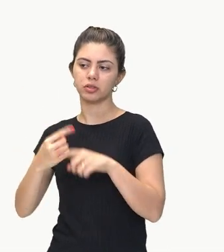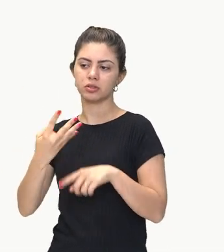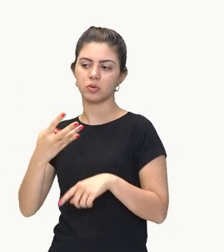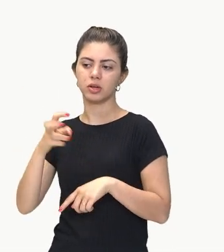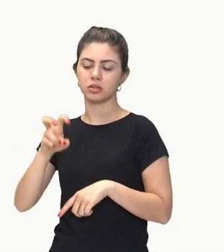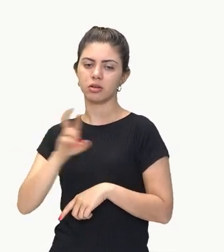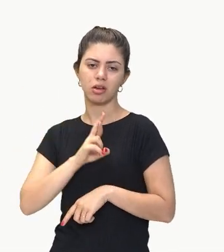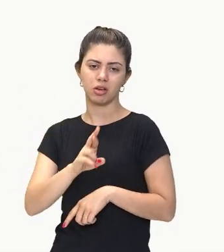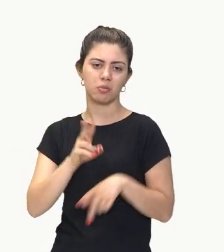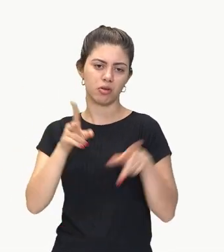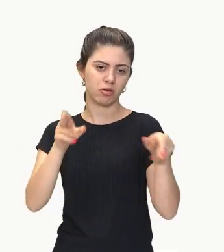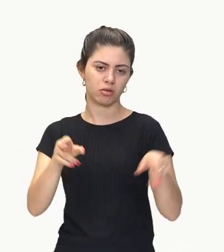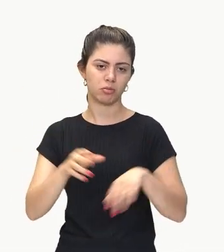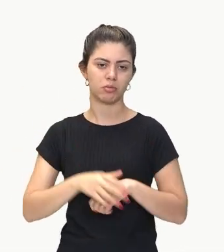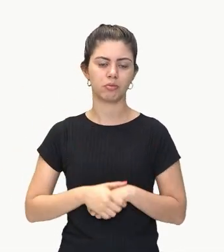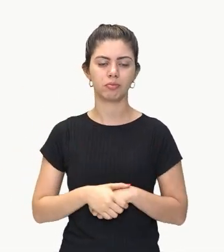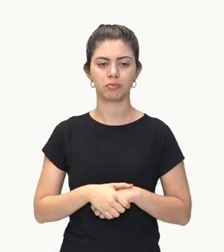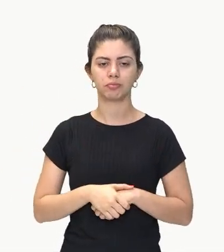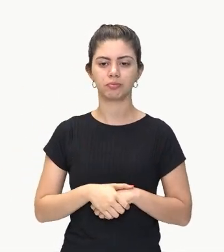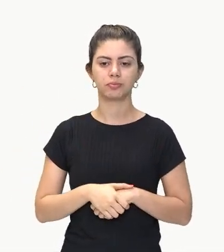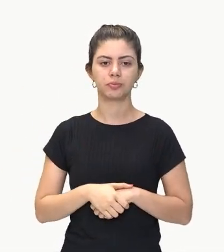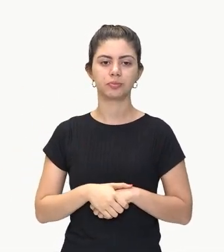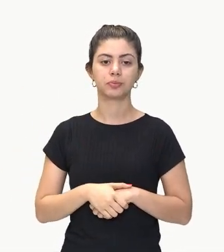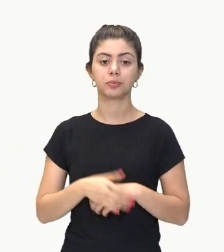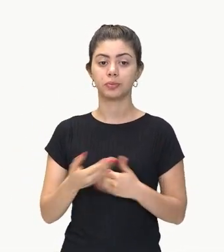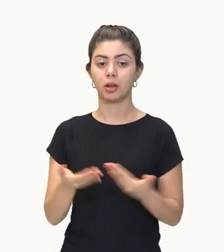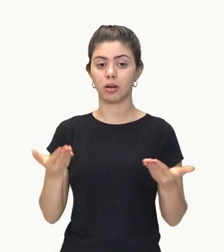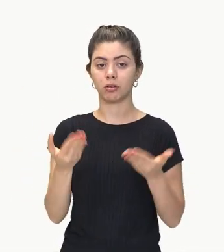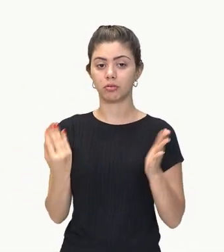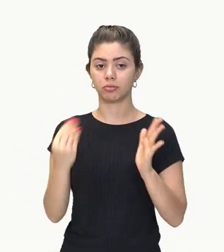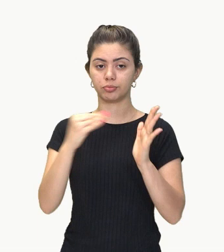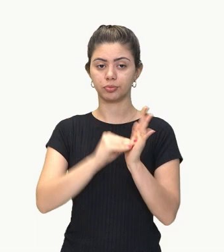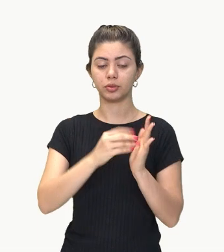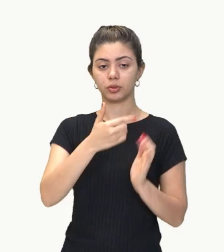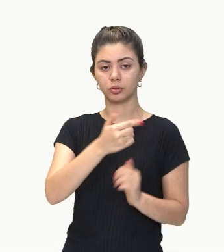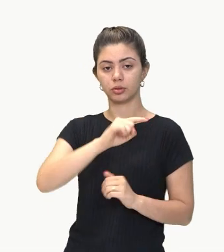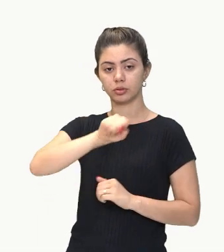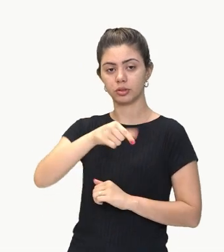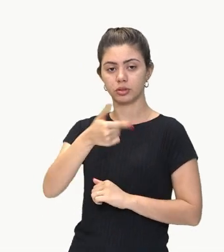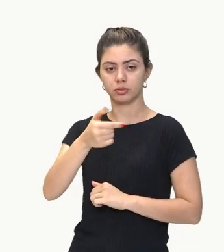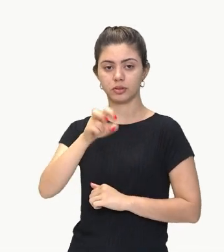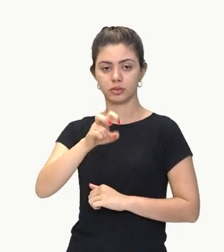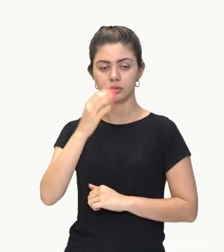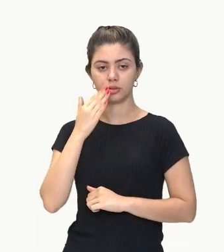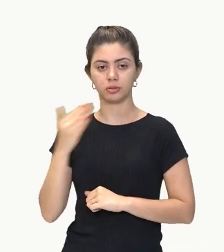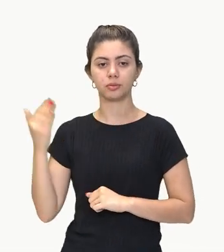resultado vai dar o mesmo, tá? Então, vou colocar aqui, ó, 2,25